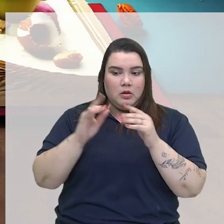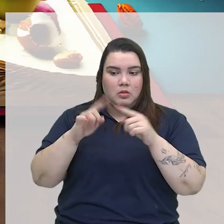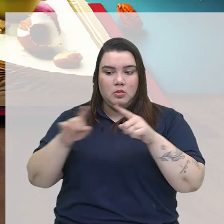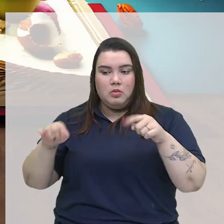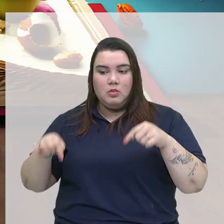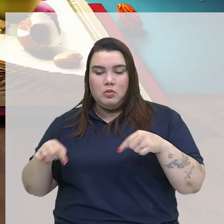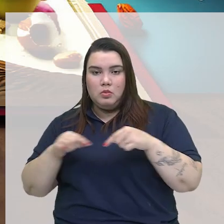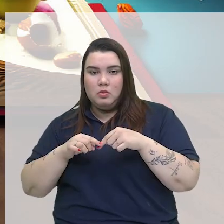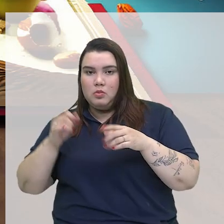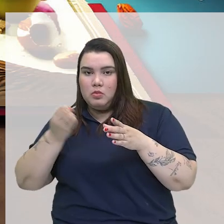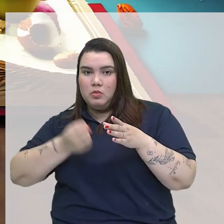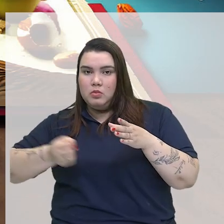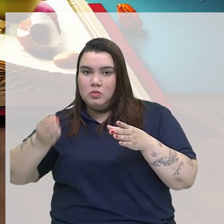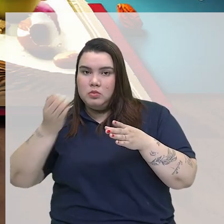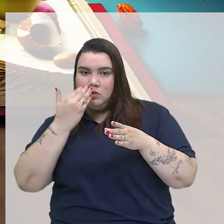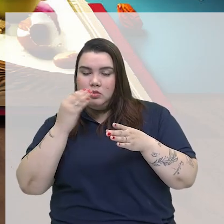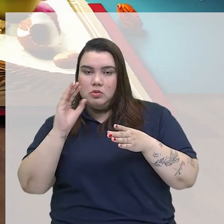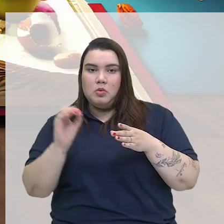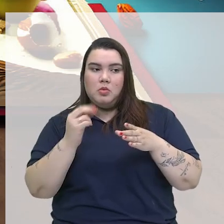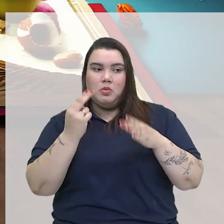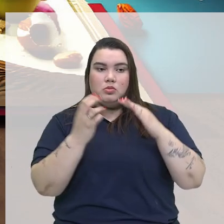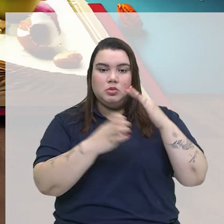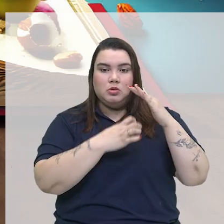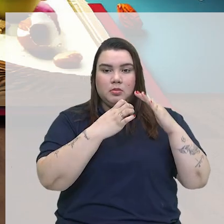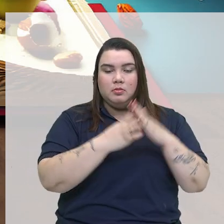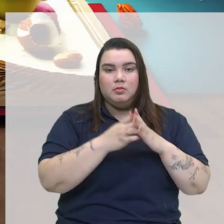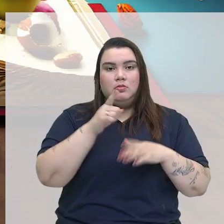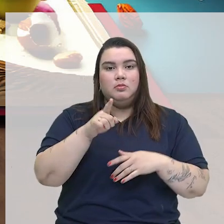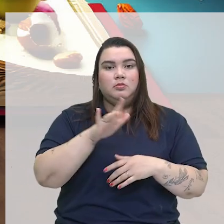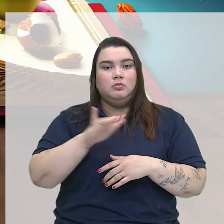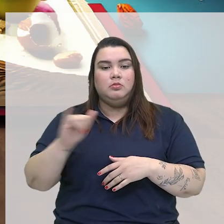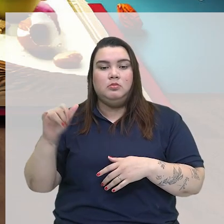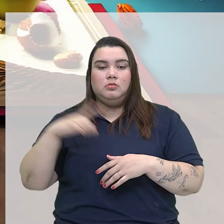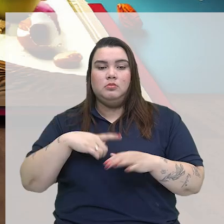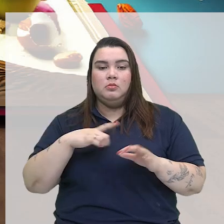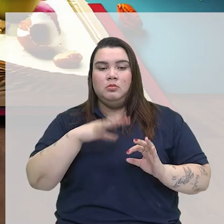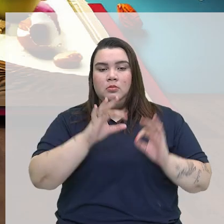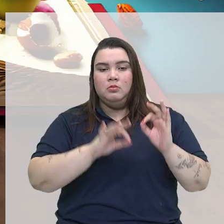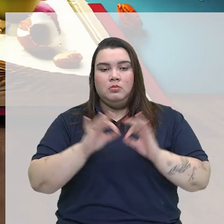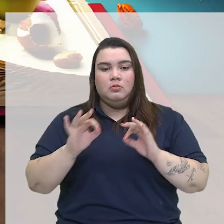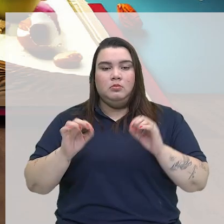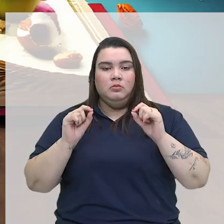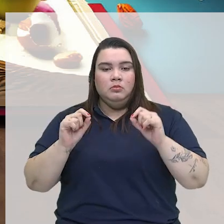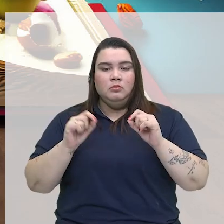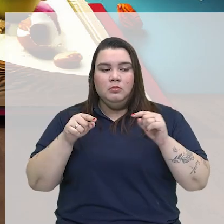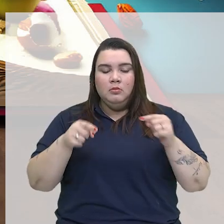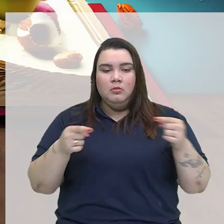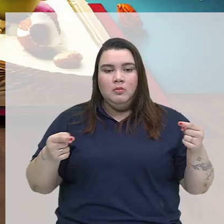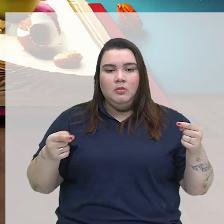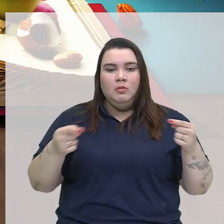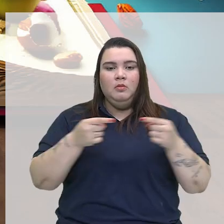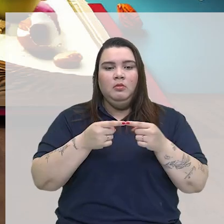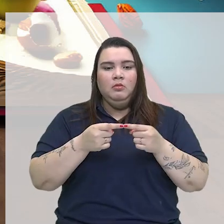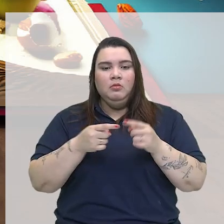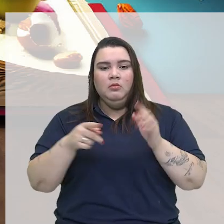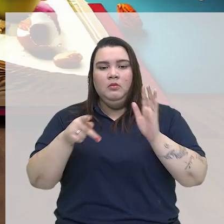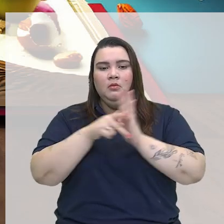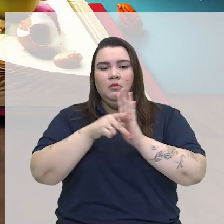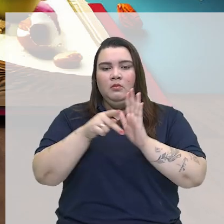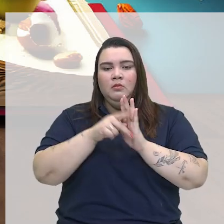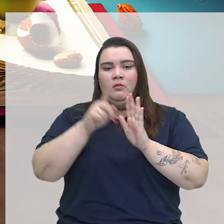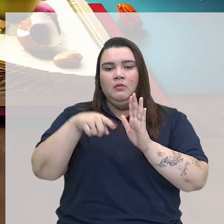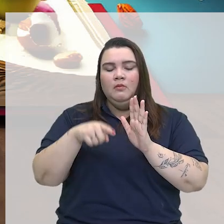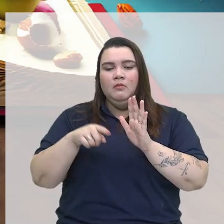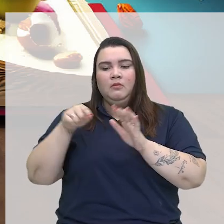cozinha doméstica ou cozinha industrial, você vai passar por processos em que parte deles, né, uma parte deles